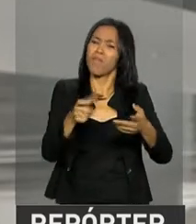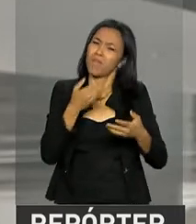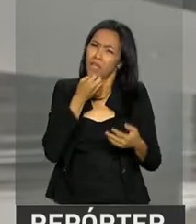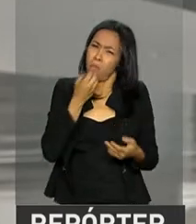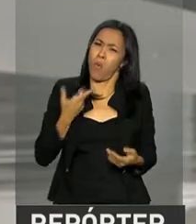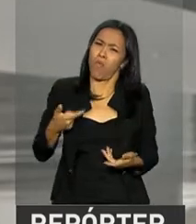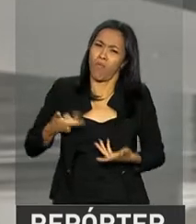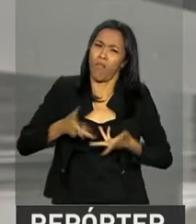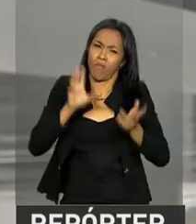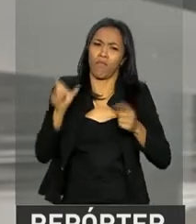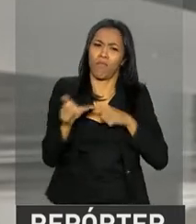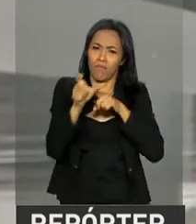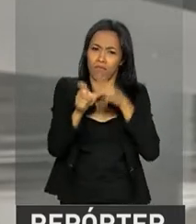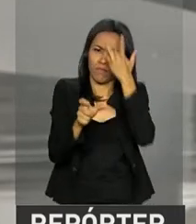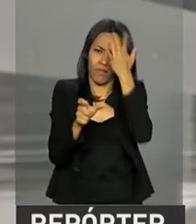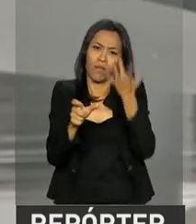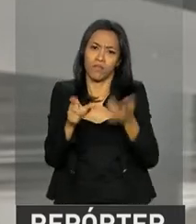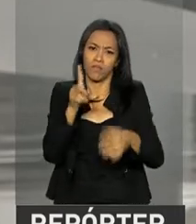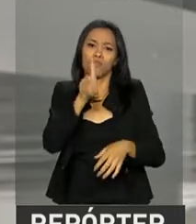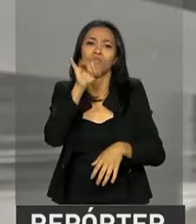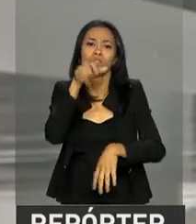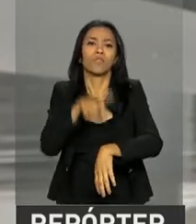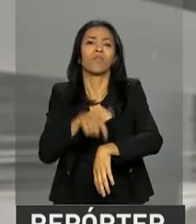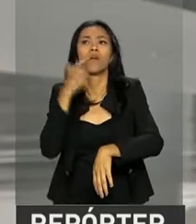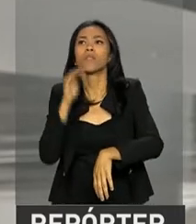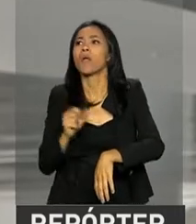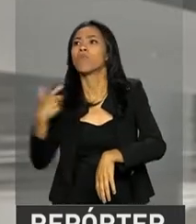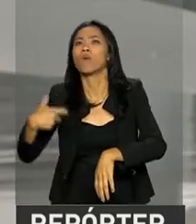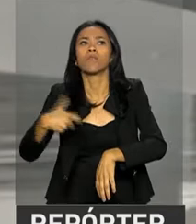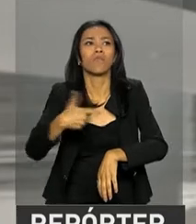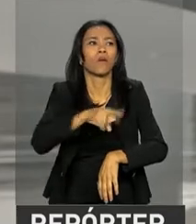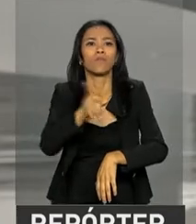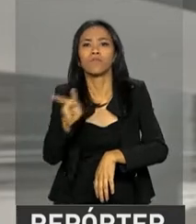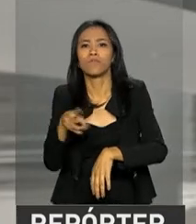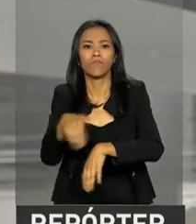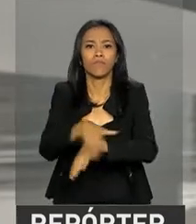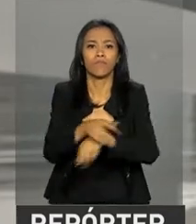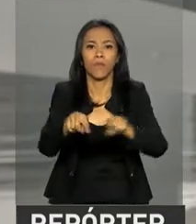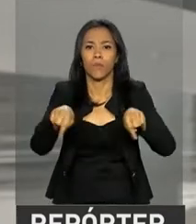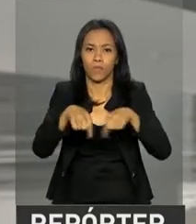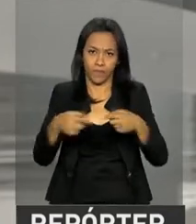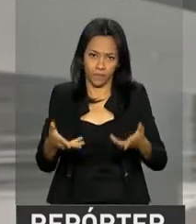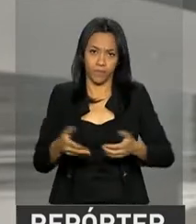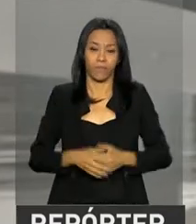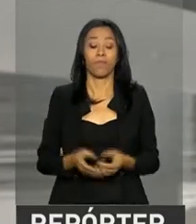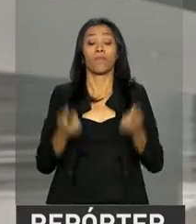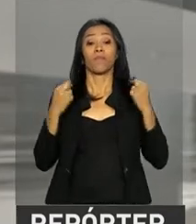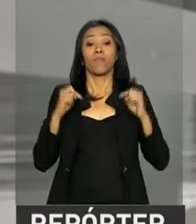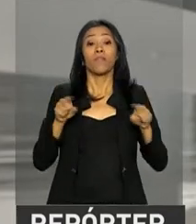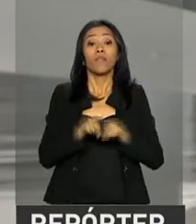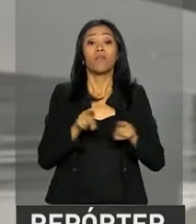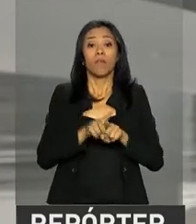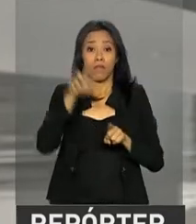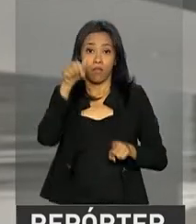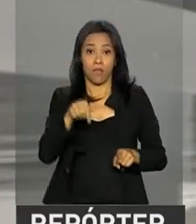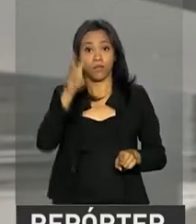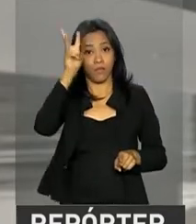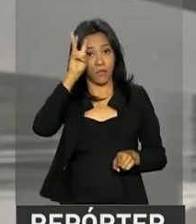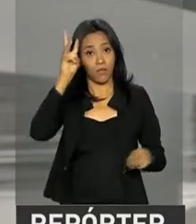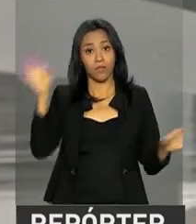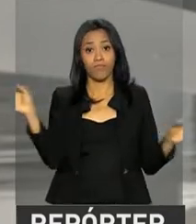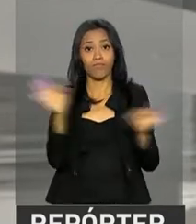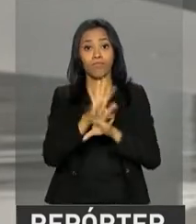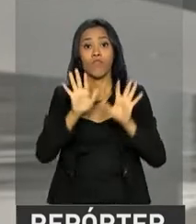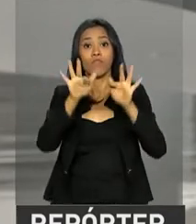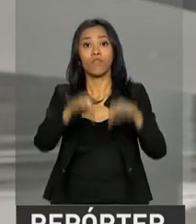para facilitar na hora né de identificação é e também thaísa nesta terça-feira termina as inscrições